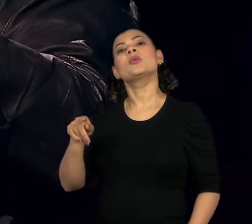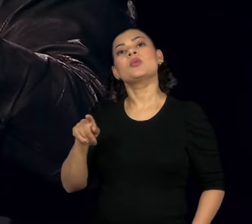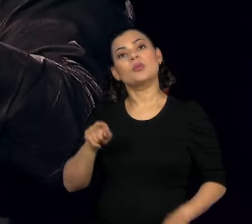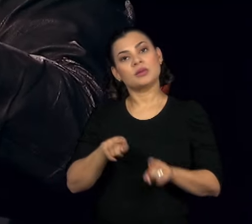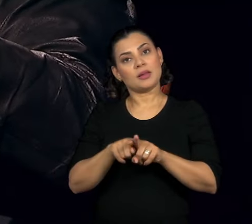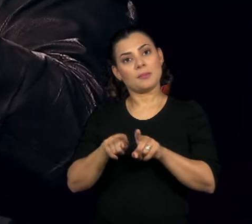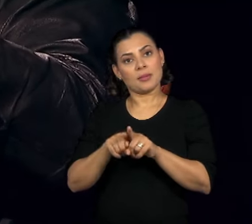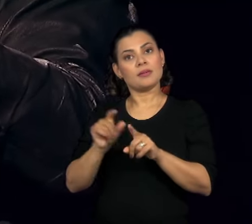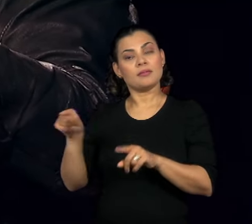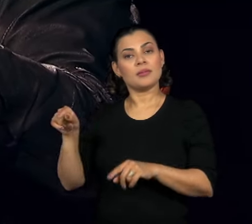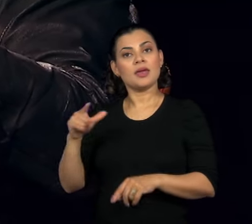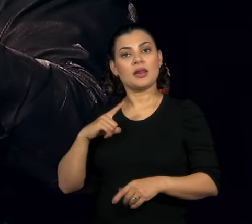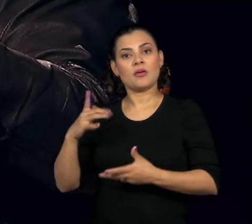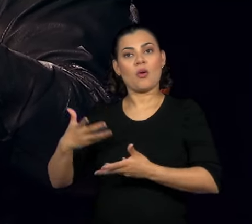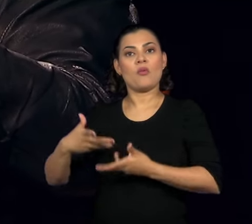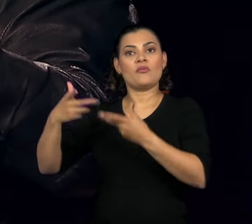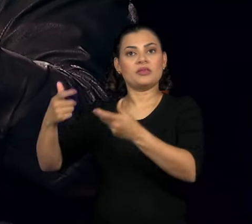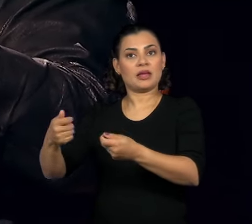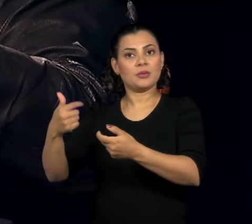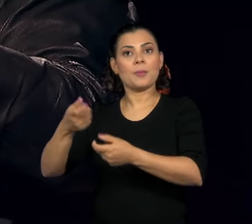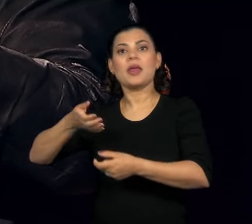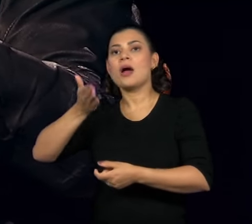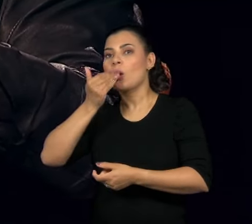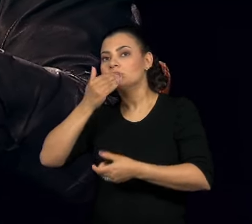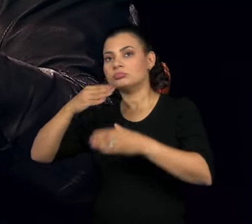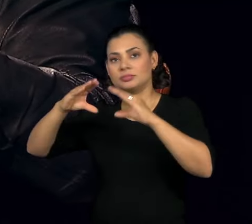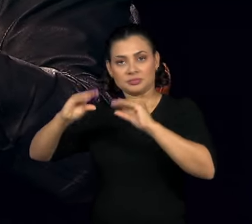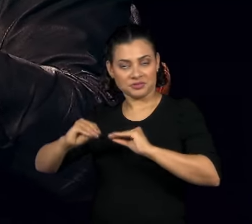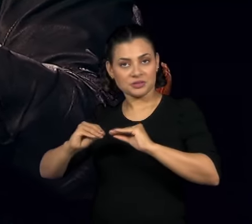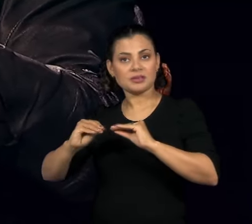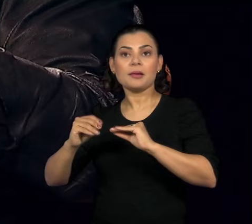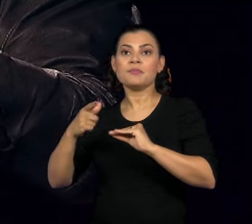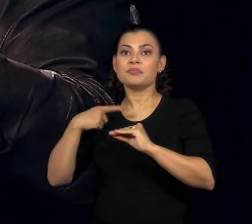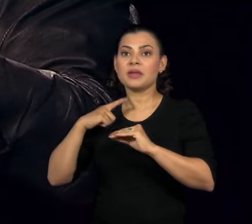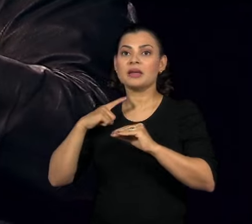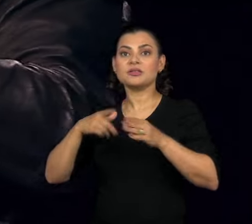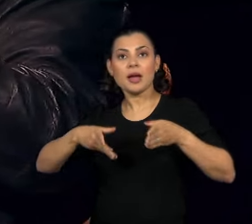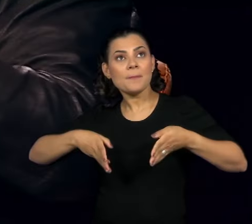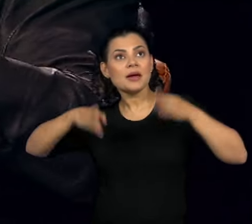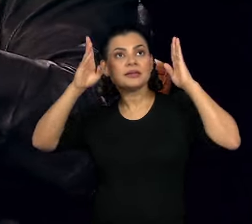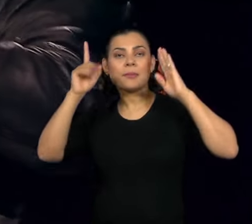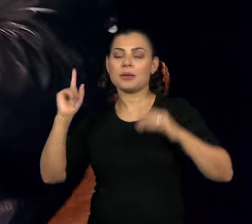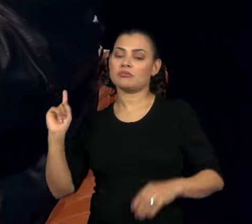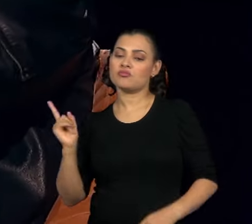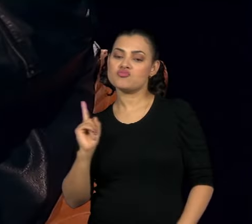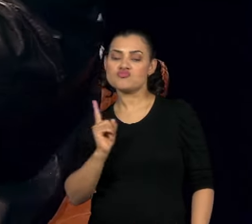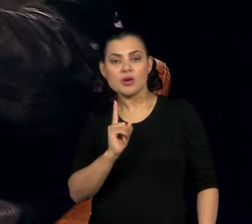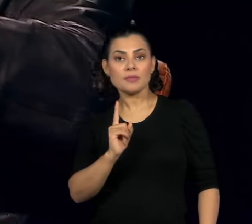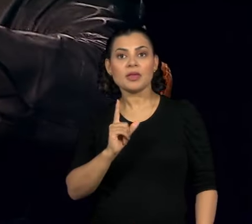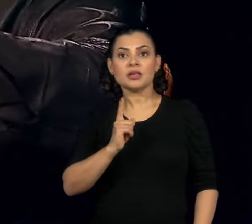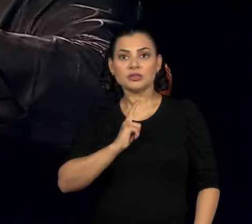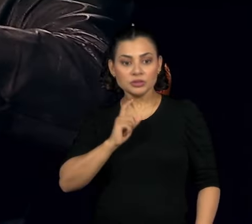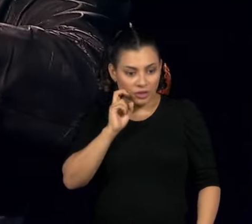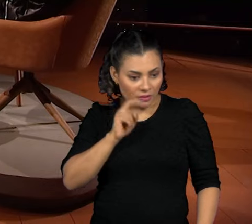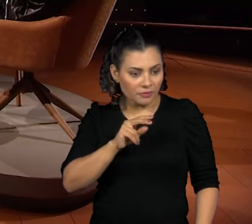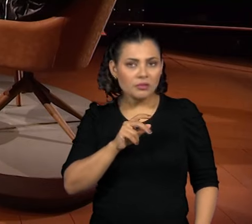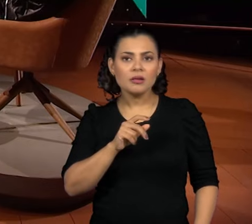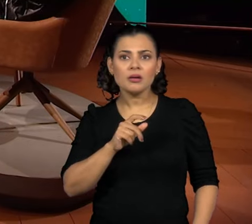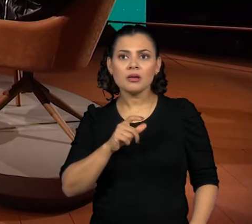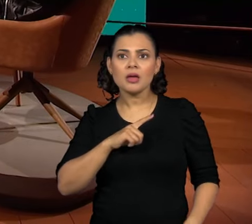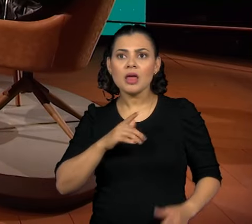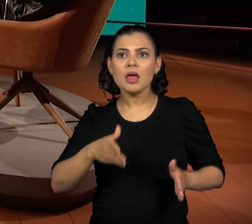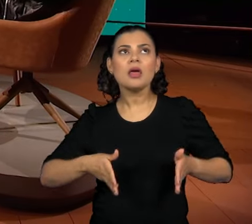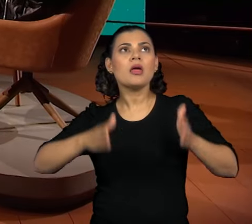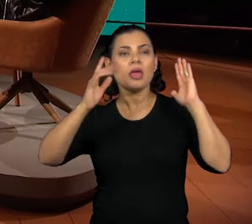lá me convidar para jantar. E eles passaram no meu apartamento. Aí eles entraram, tinha uma poça de sangue na boia do elevador,